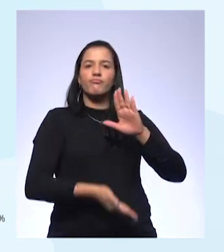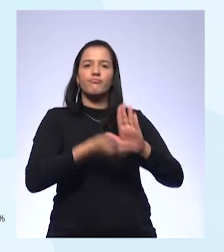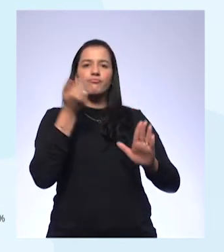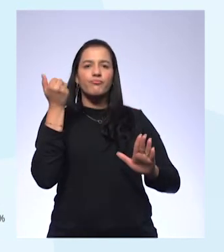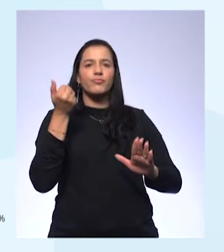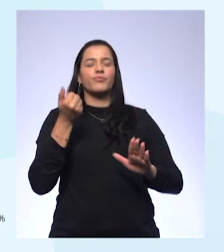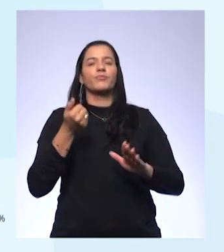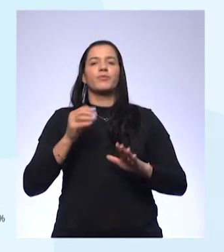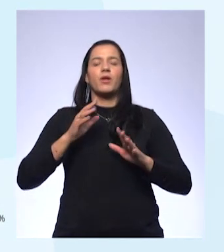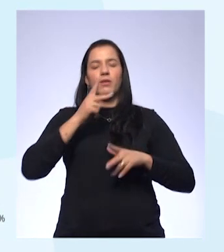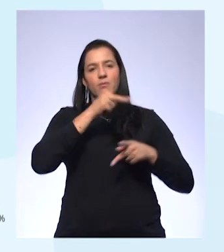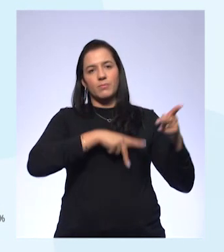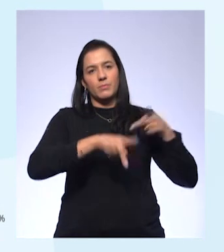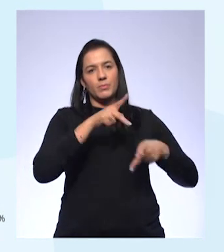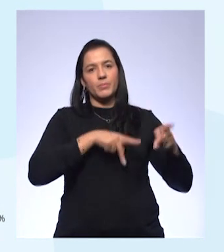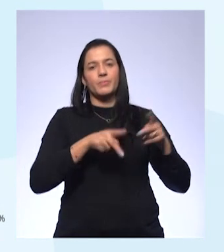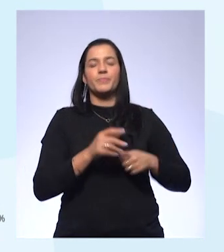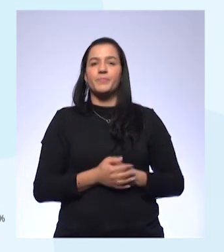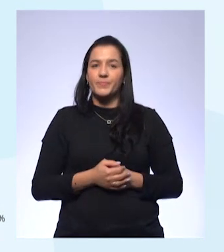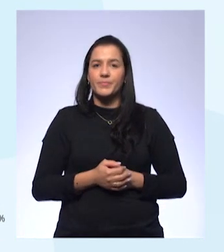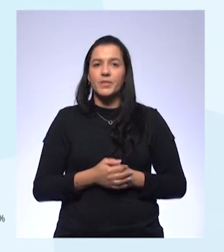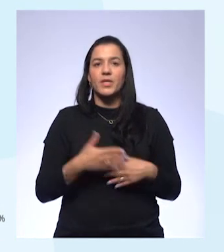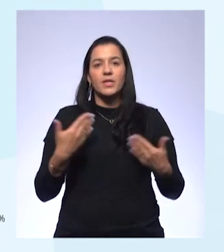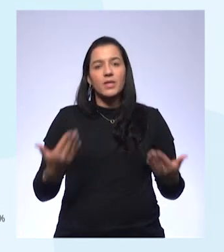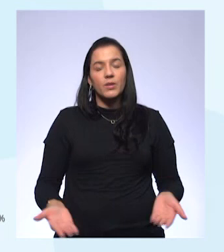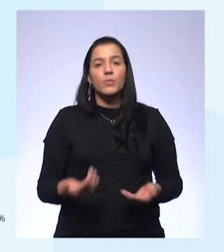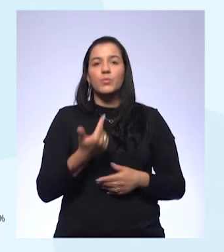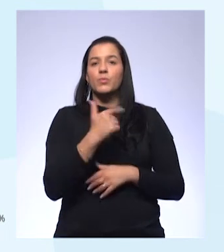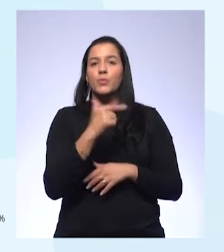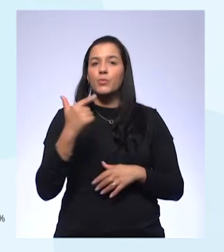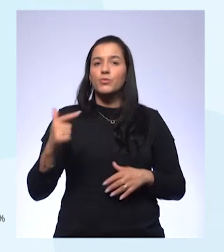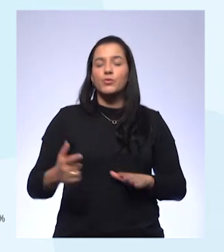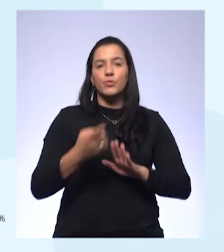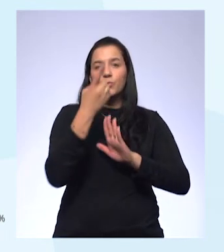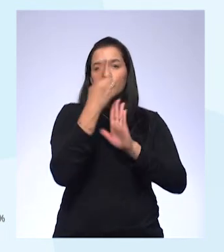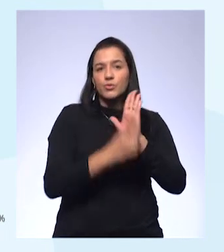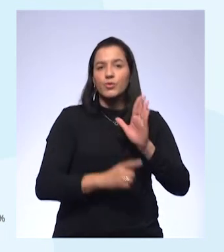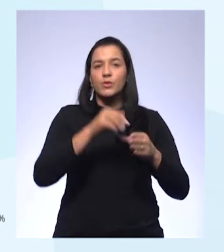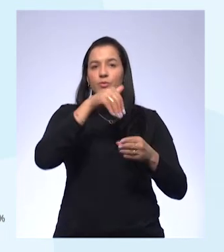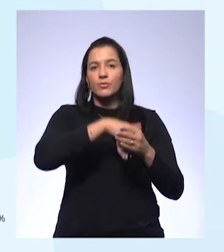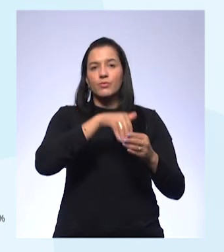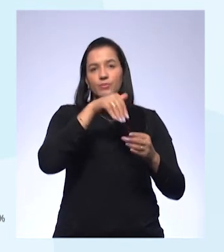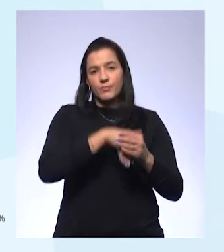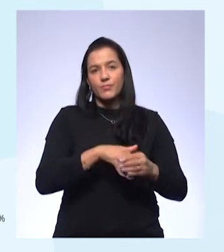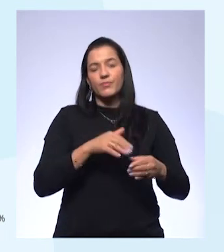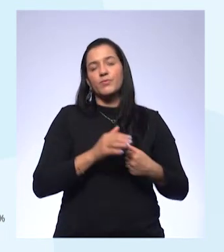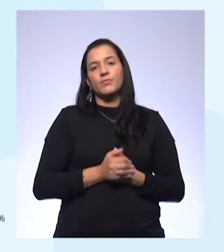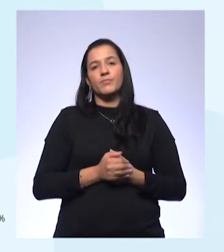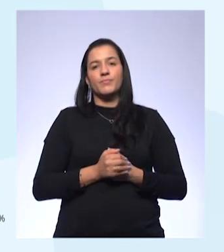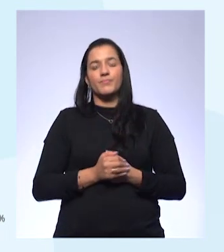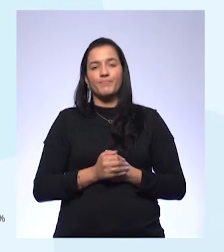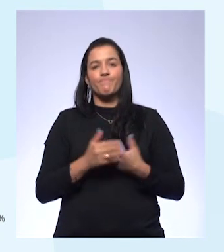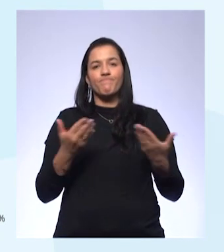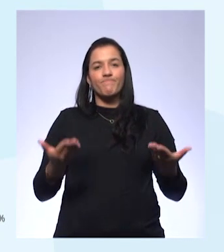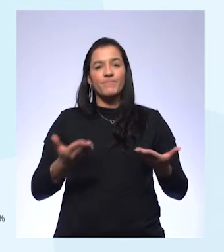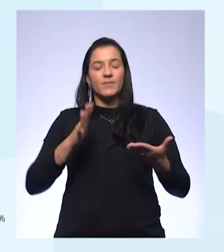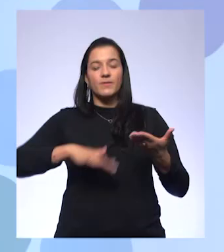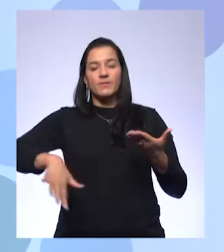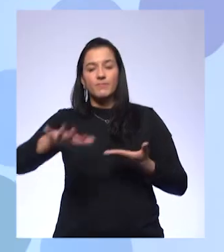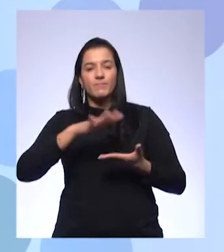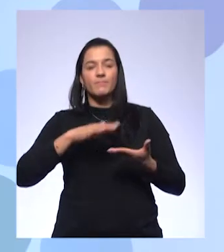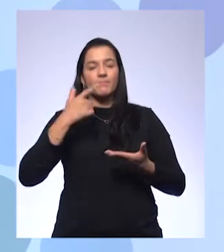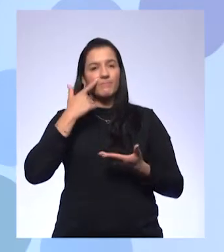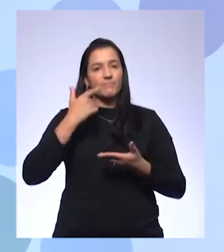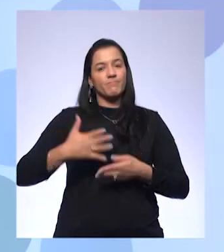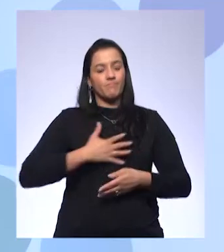do povo. Tá? Então, não existia o direito a votar para cargos no executivo durante a ditadura. A gente